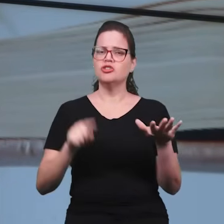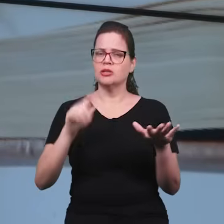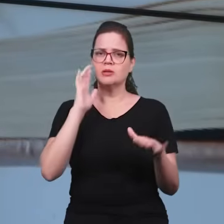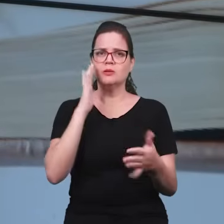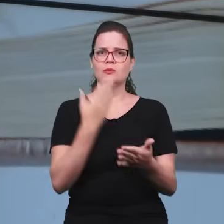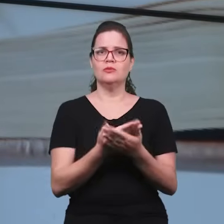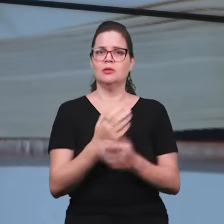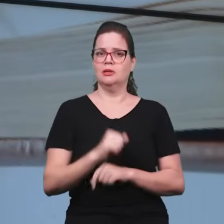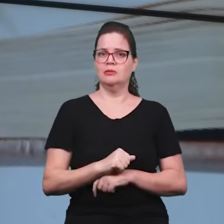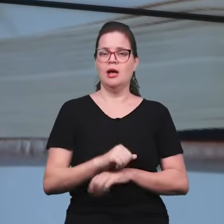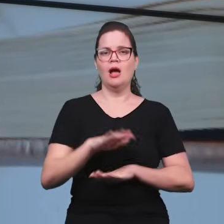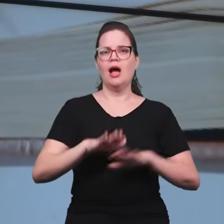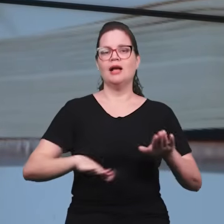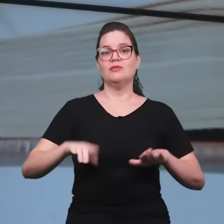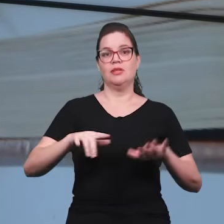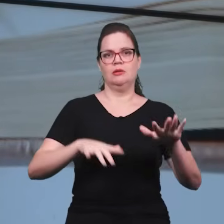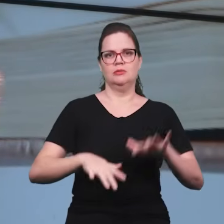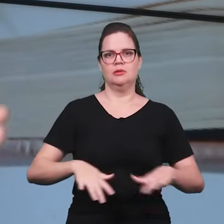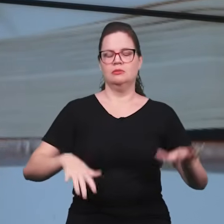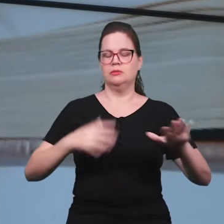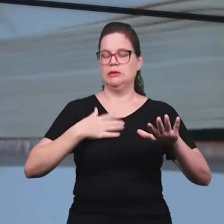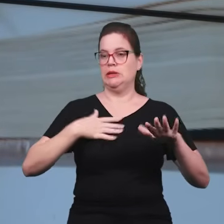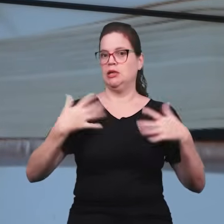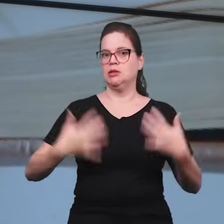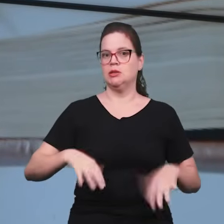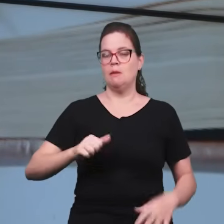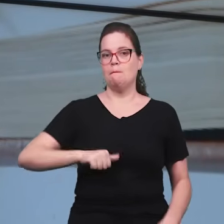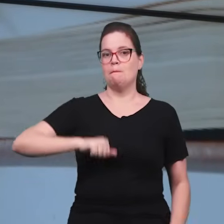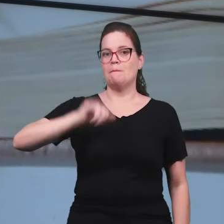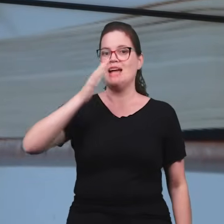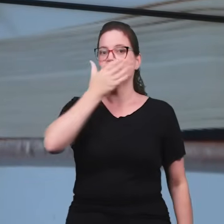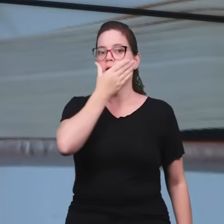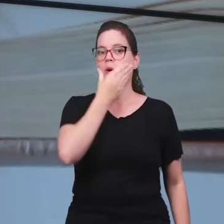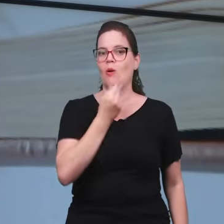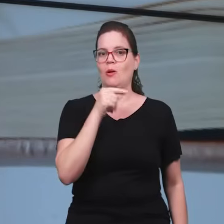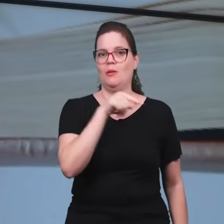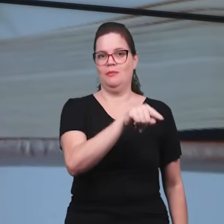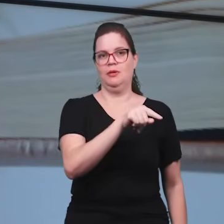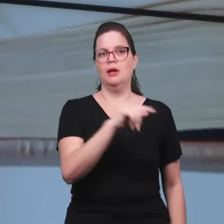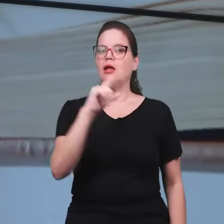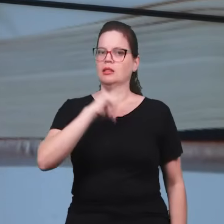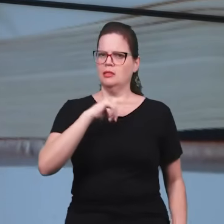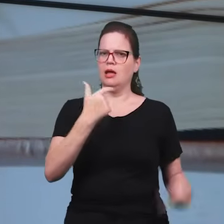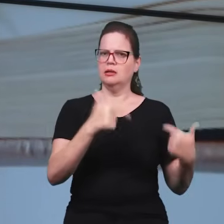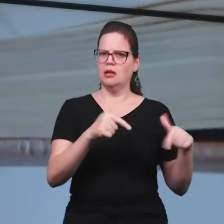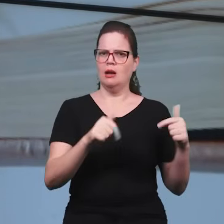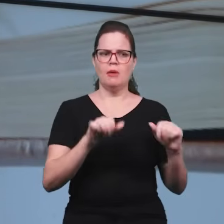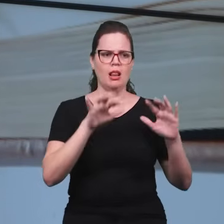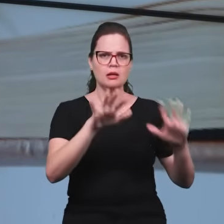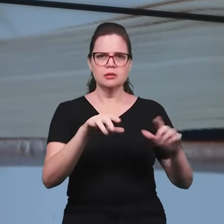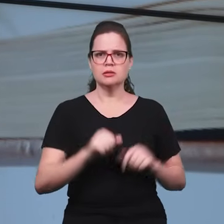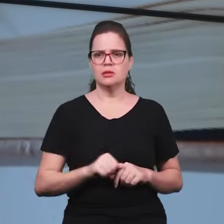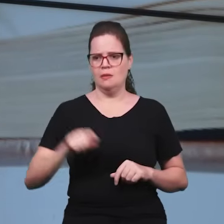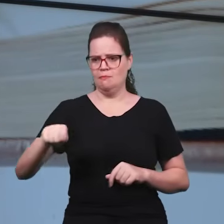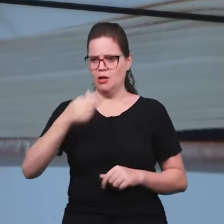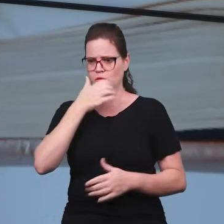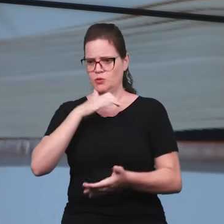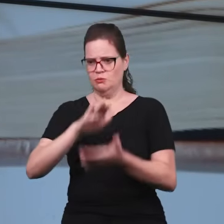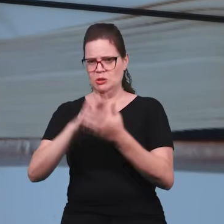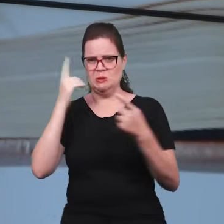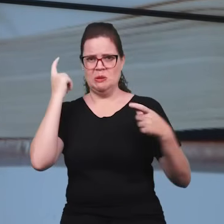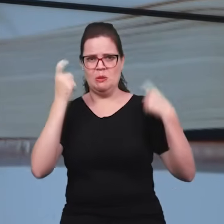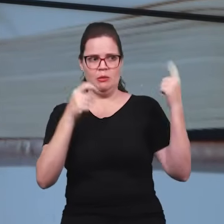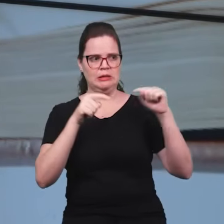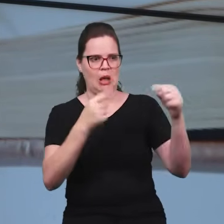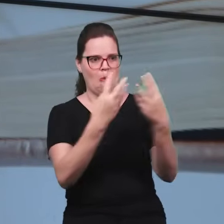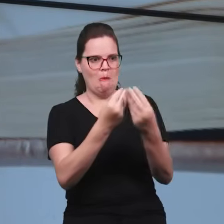está trabalhando num ambiente que é extremamente masculinizado. Existem ambientes de trabalho assim, ele não tem preocupações,